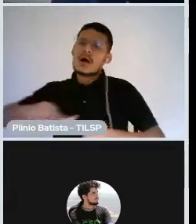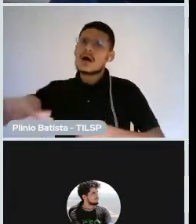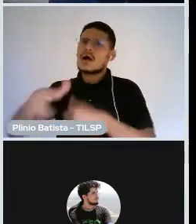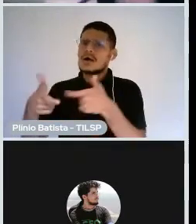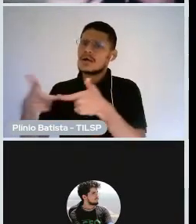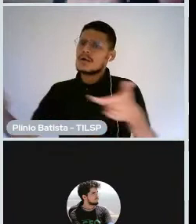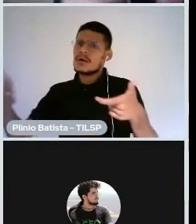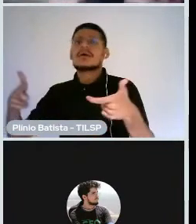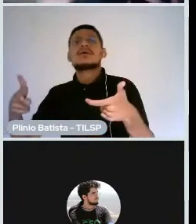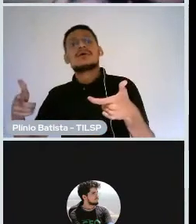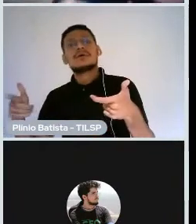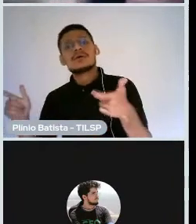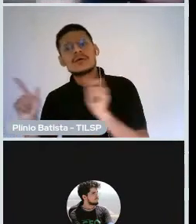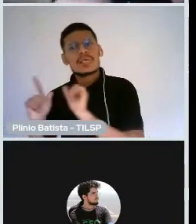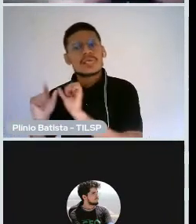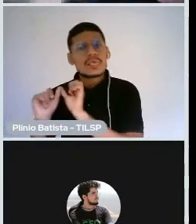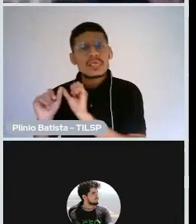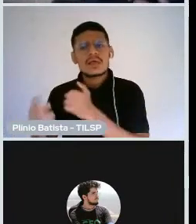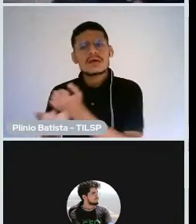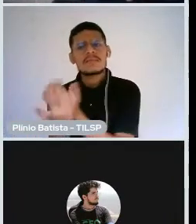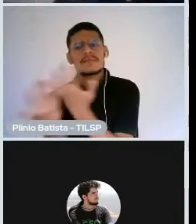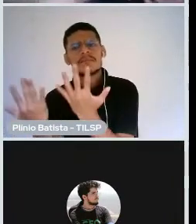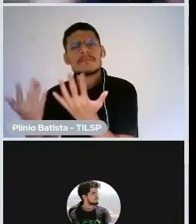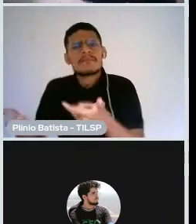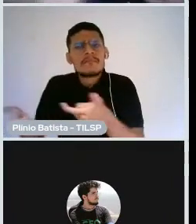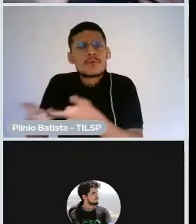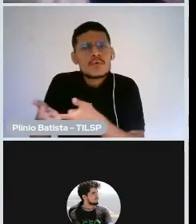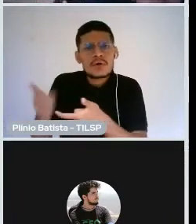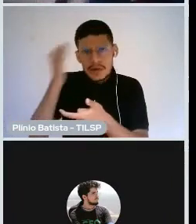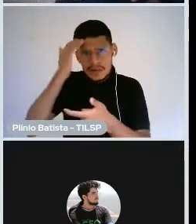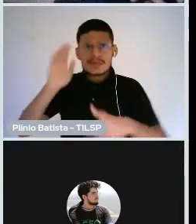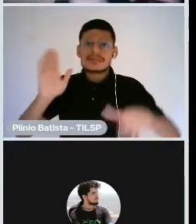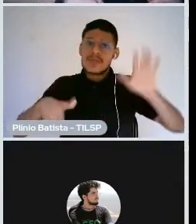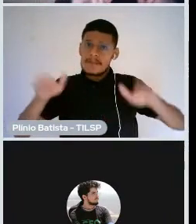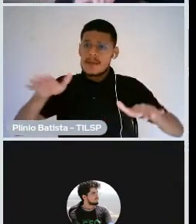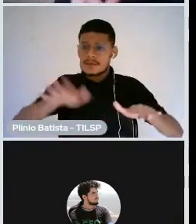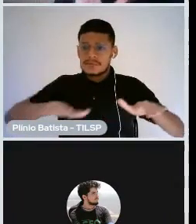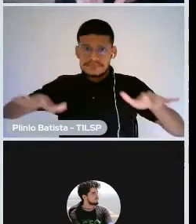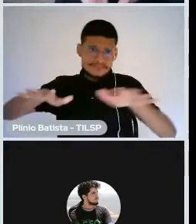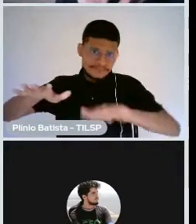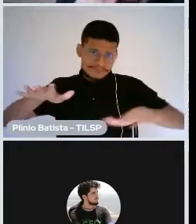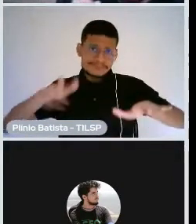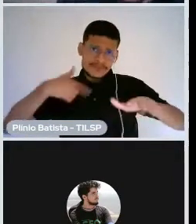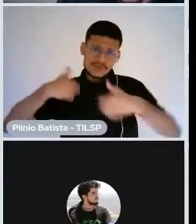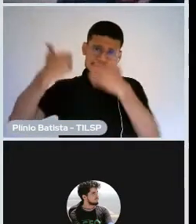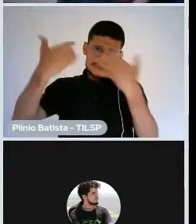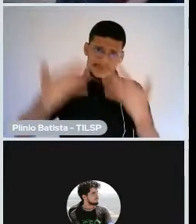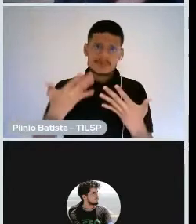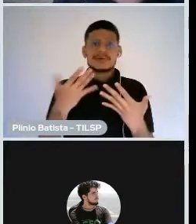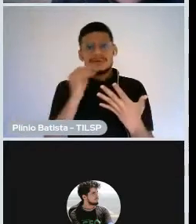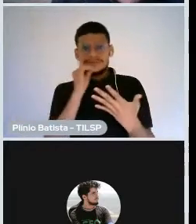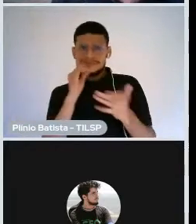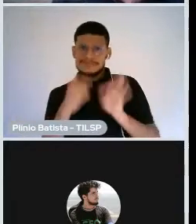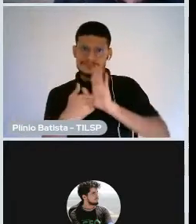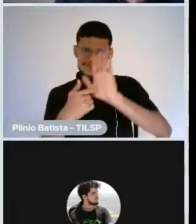habitantes em uma grande área. Isso varia dentro do espaço geográfico, tá? Então, a gente vai ver um pouquinho mais um exemplo daqui a